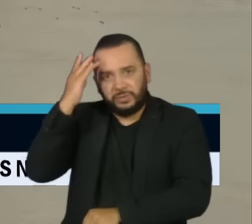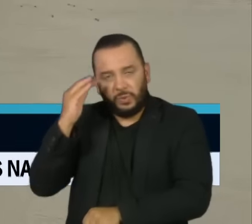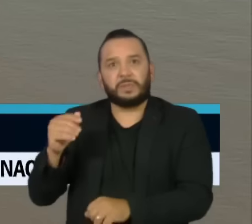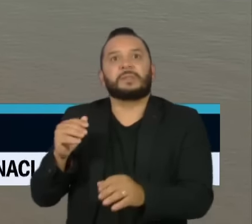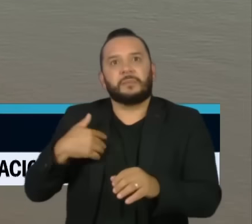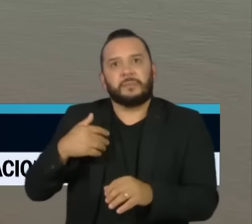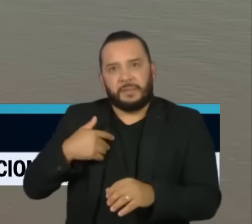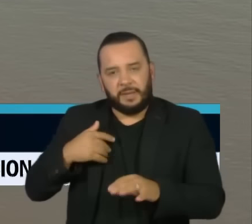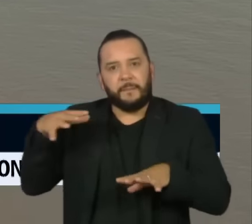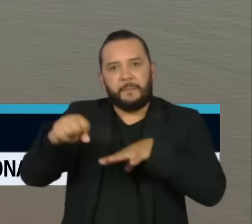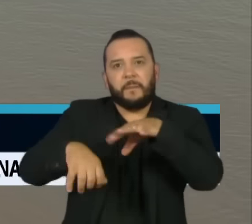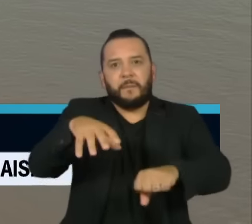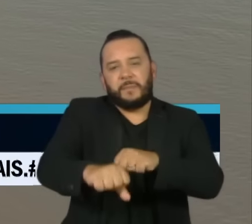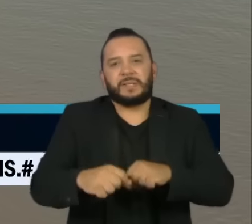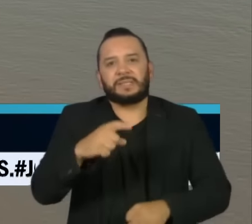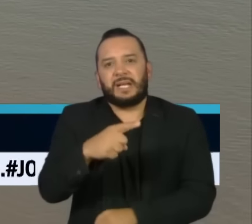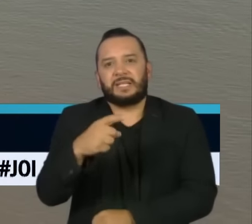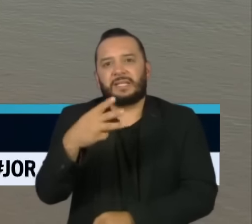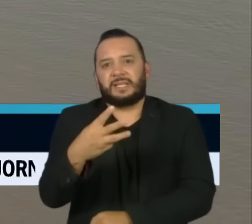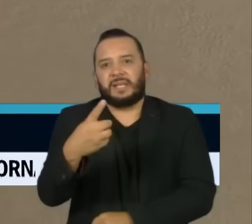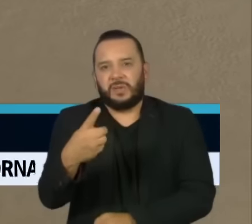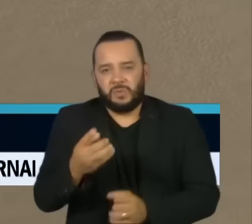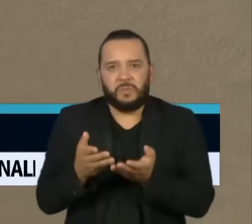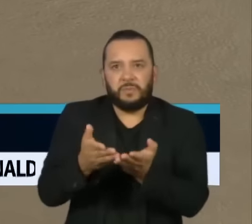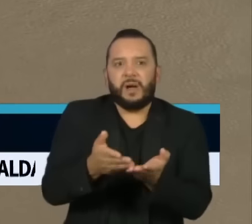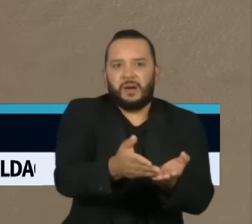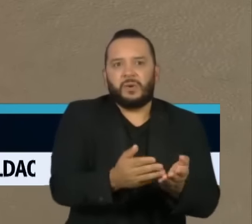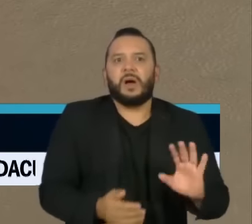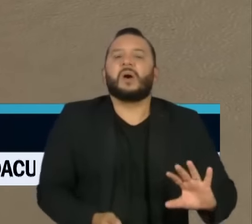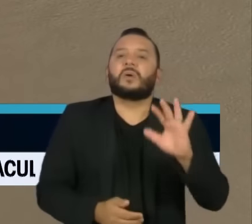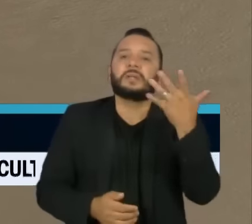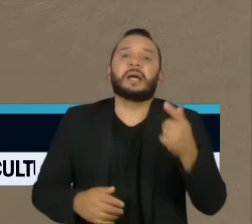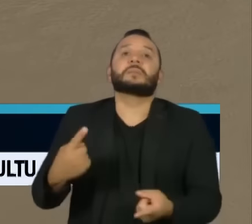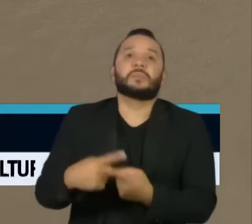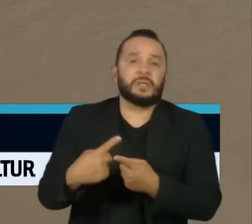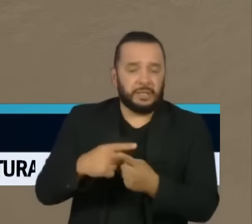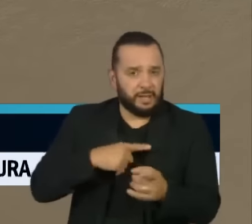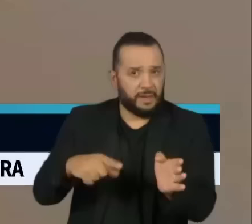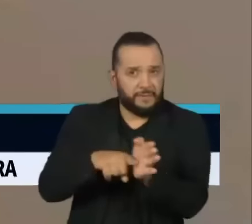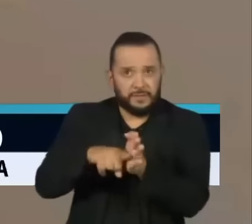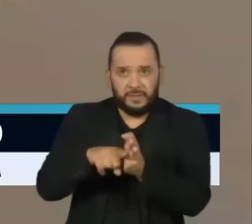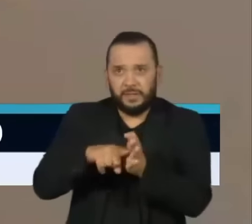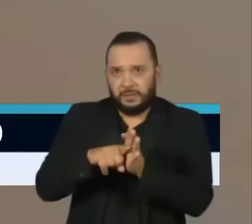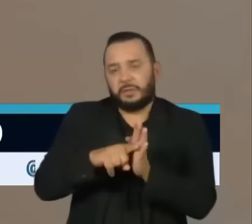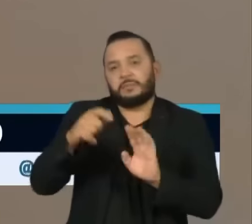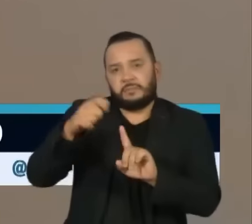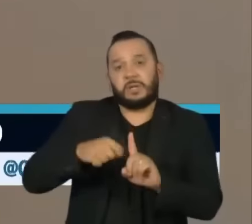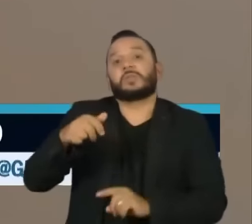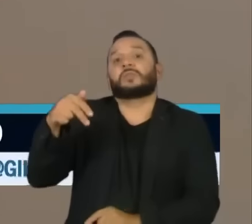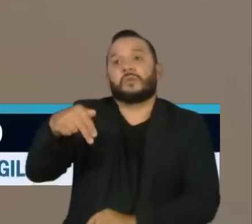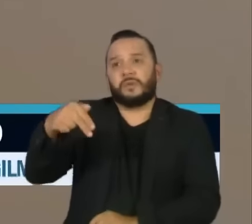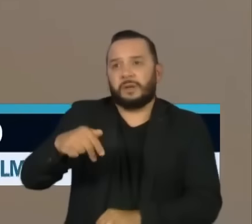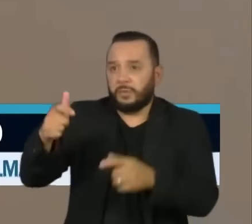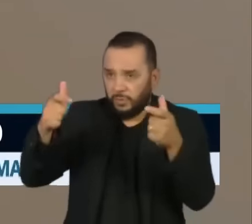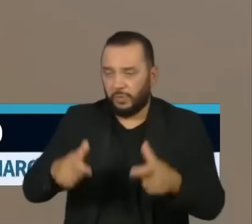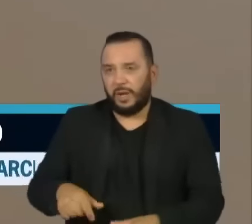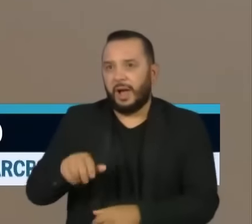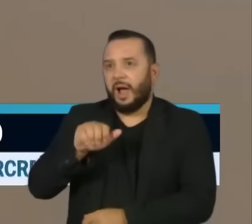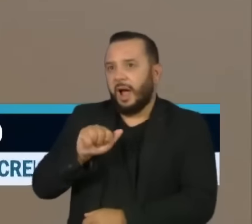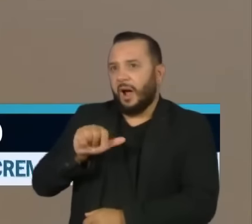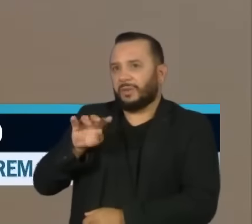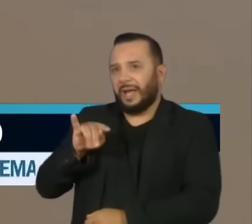131 embarcações. Essas ações acontecem depois da operação realizada no fim de novembro, na região de